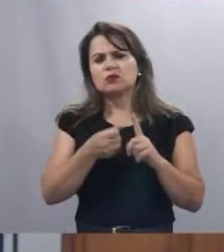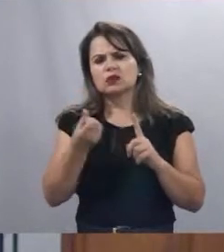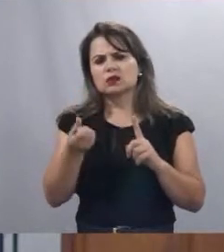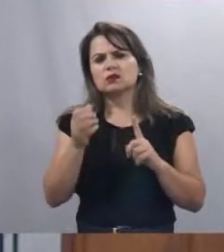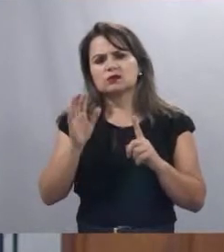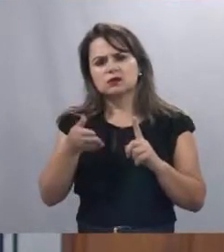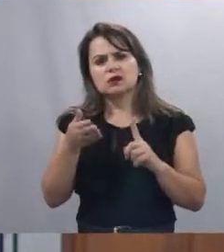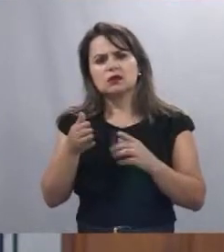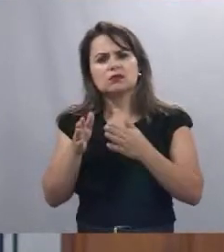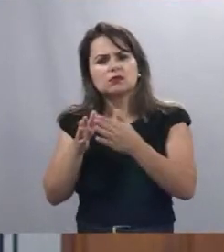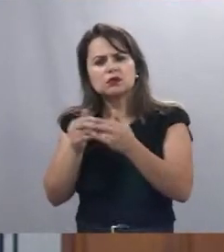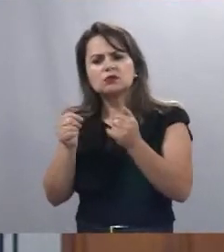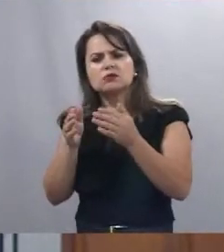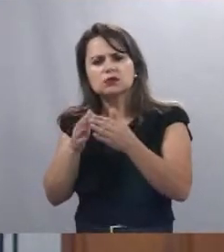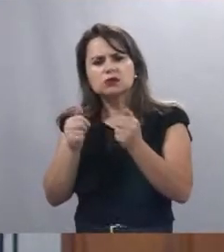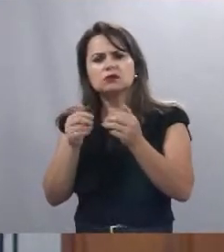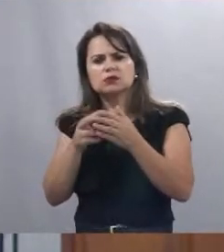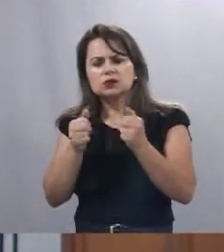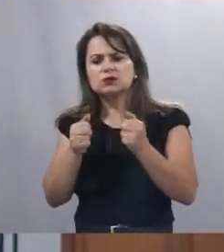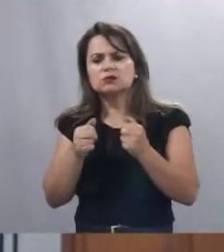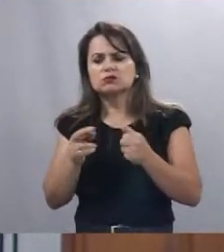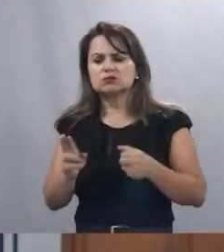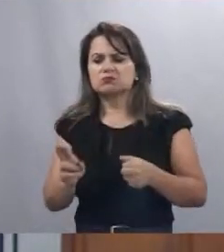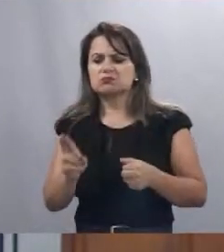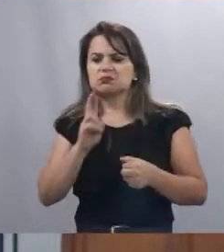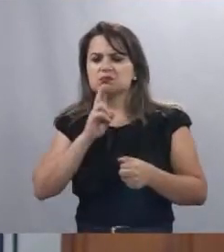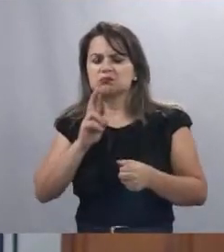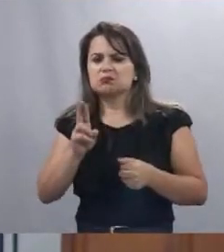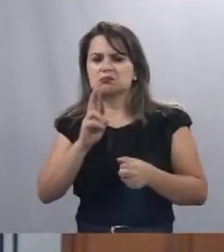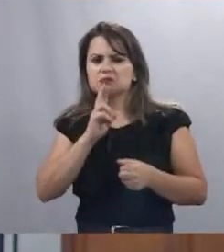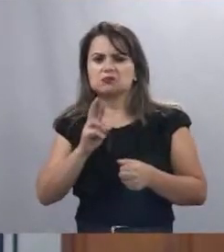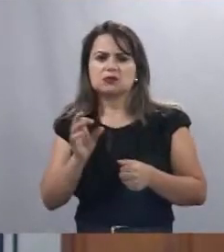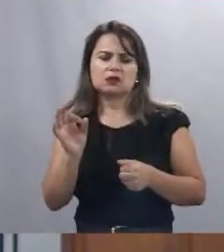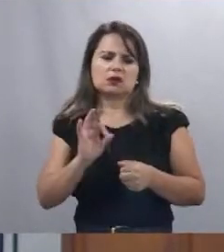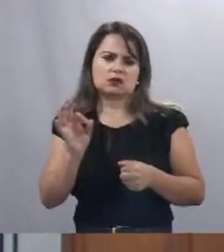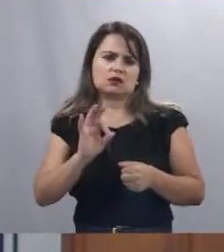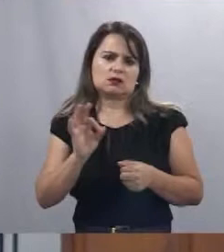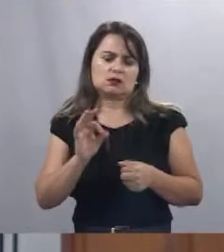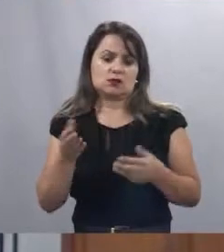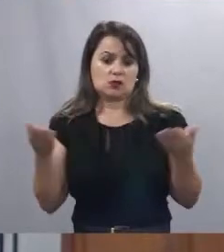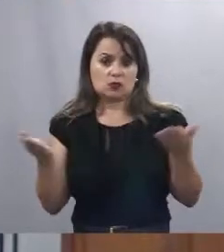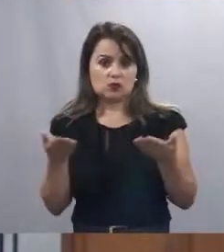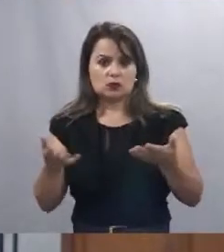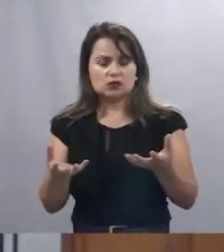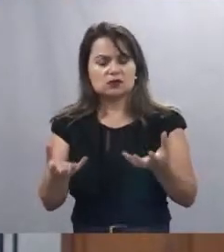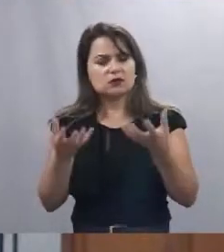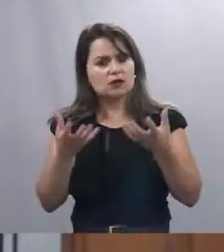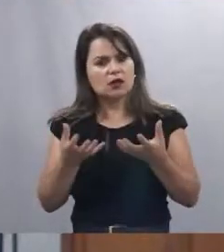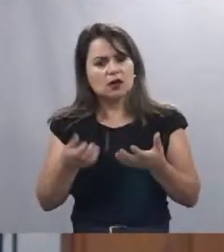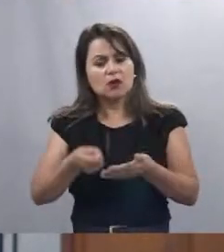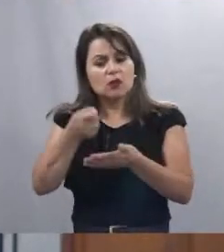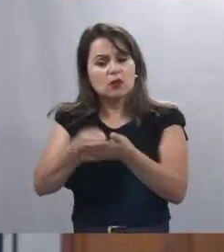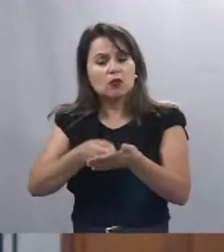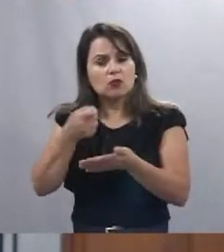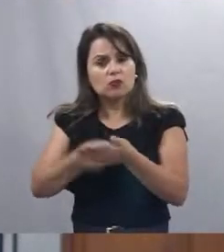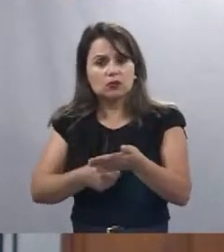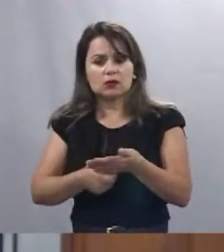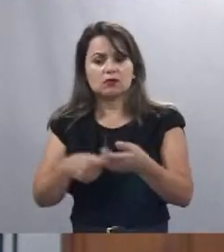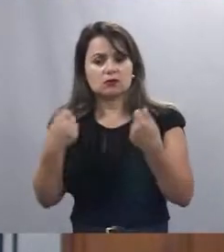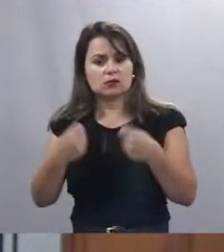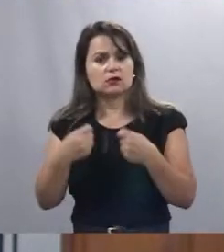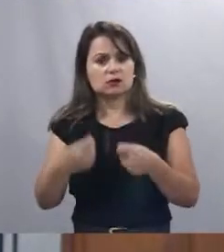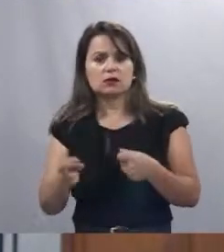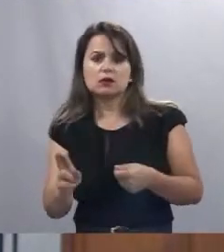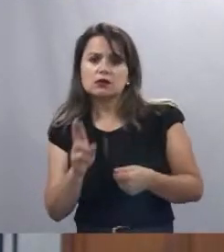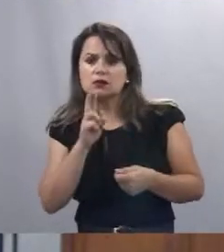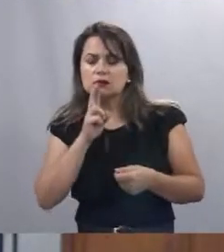8 meses sem uma resposta. Então, eu estou cobrando aqui, espero que seja dado realmente uma resposta, que realmente